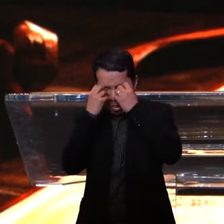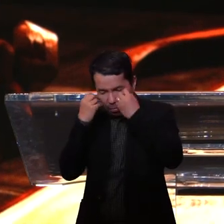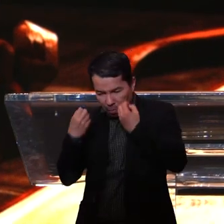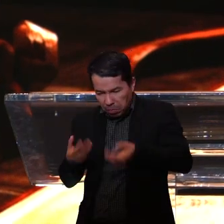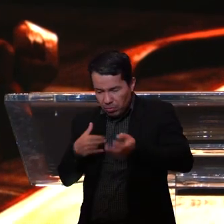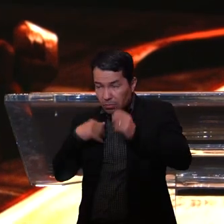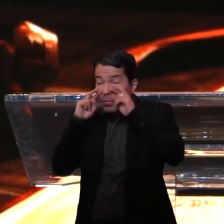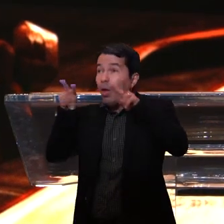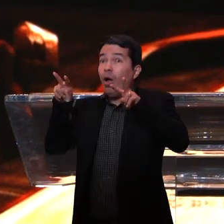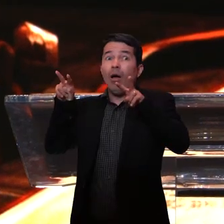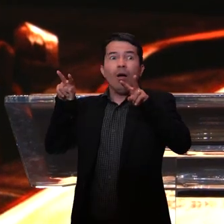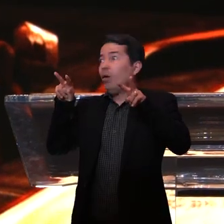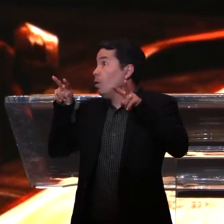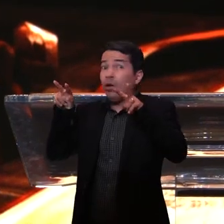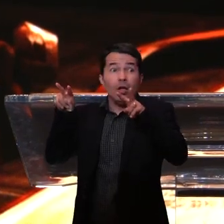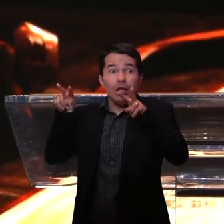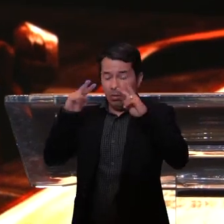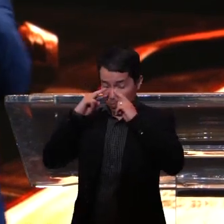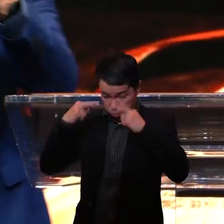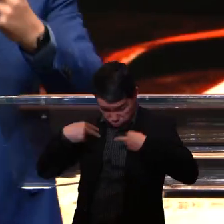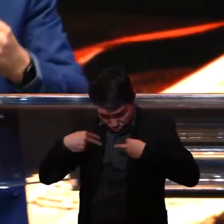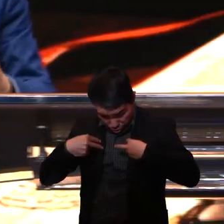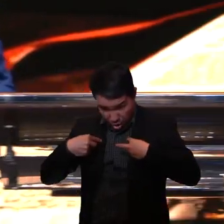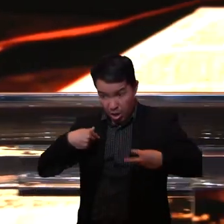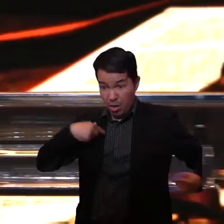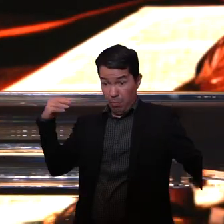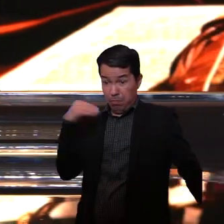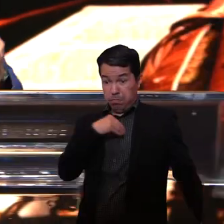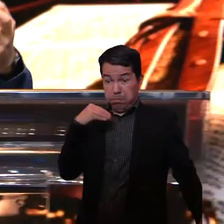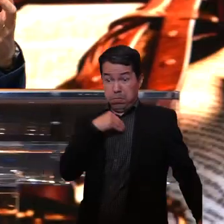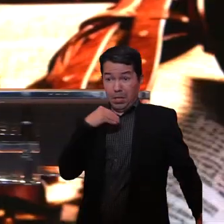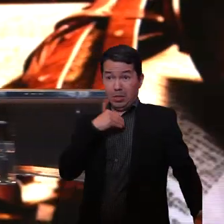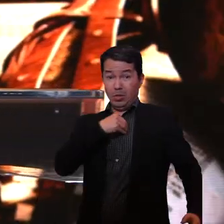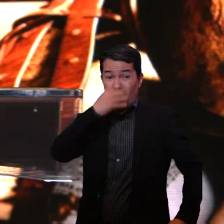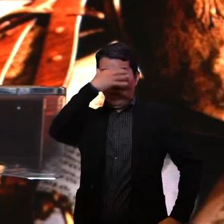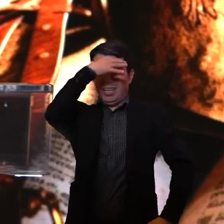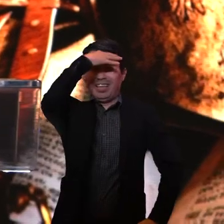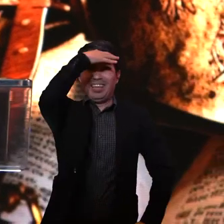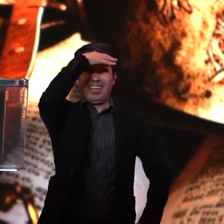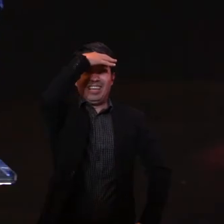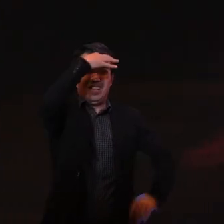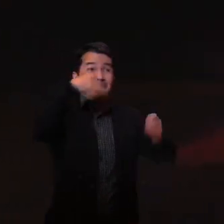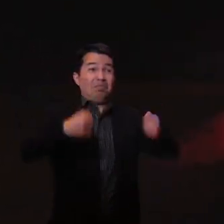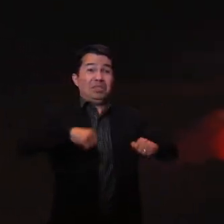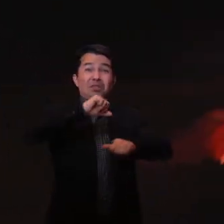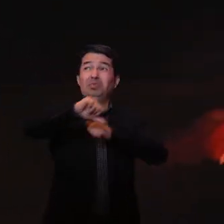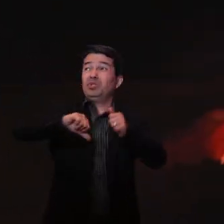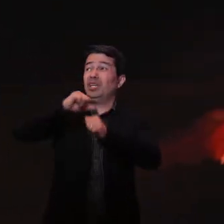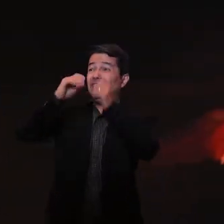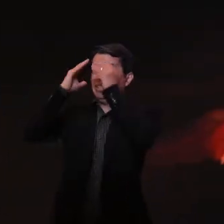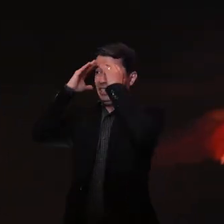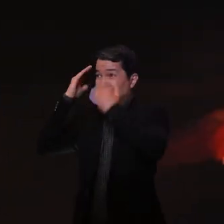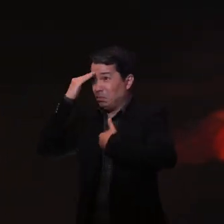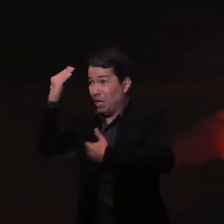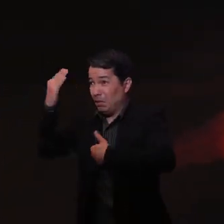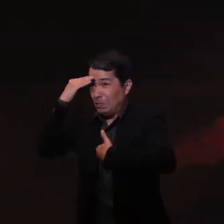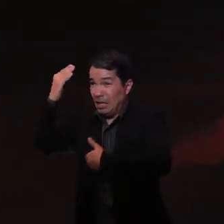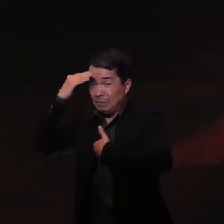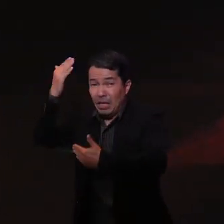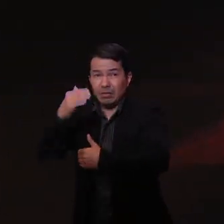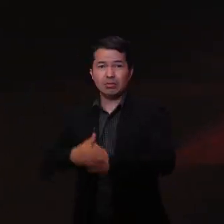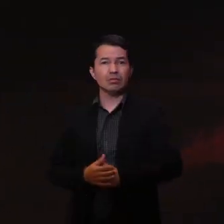Todos nós somos pecadores. E por vezes, nós achamos que o capacete das boas